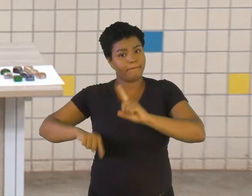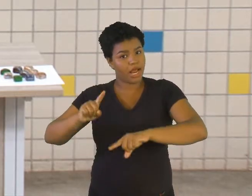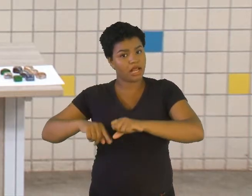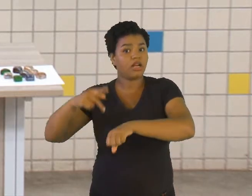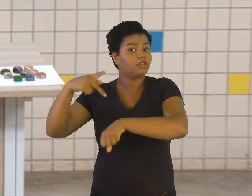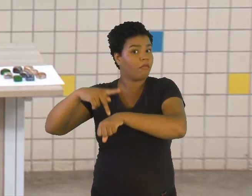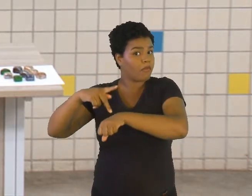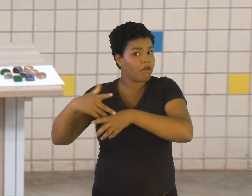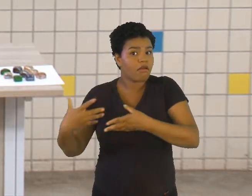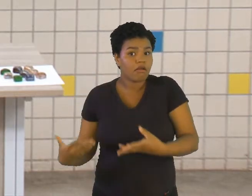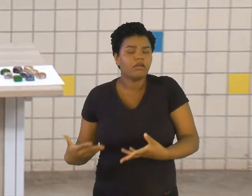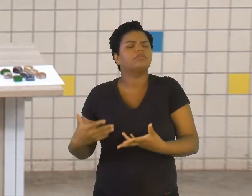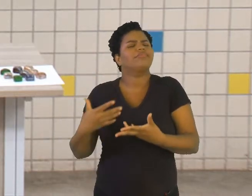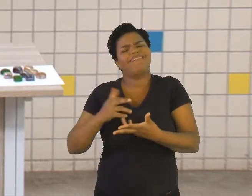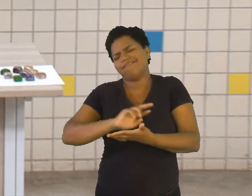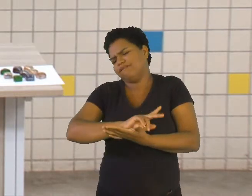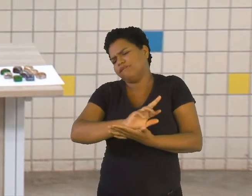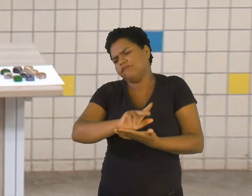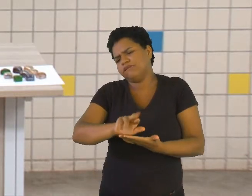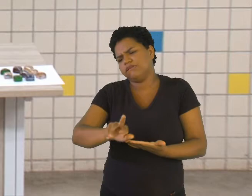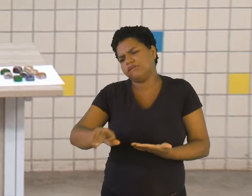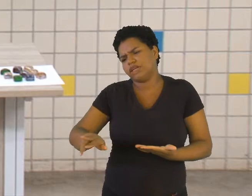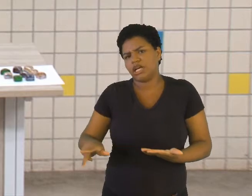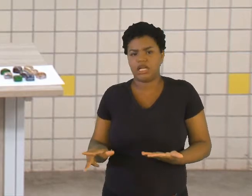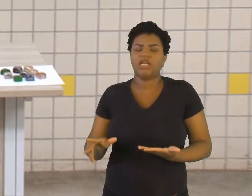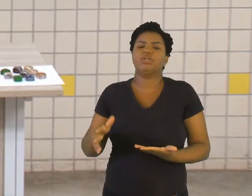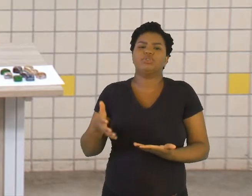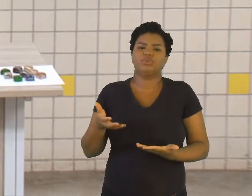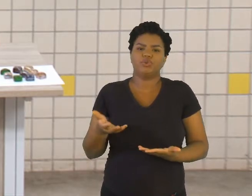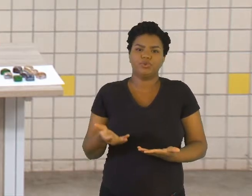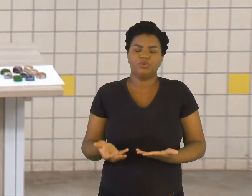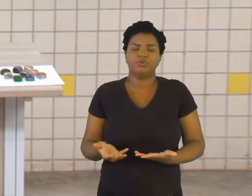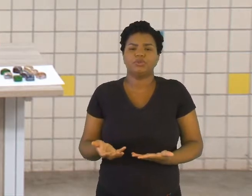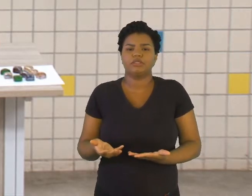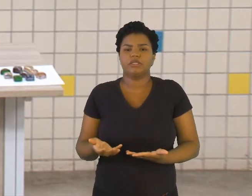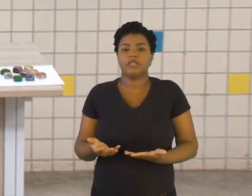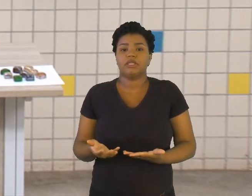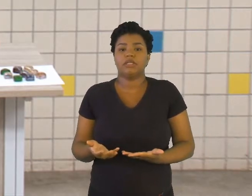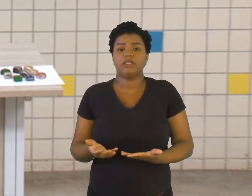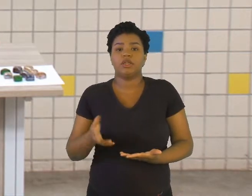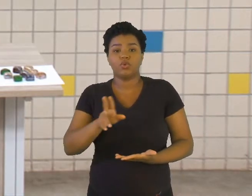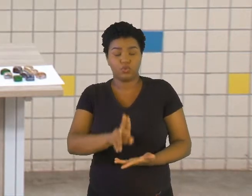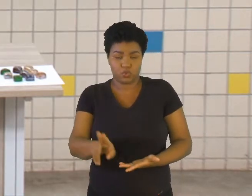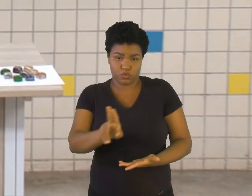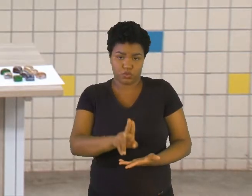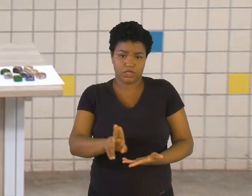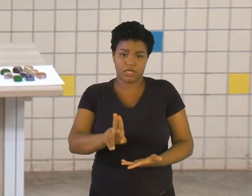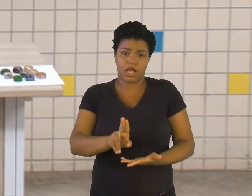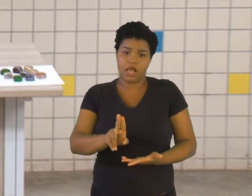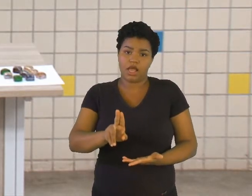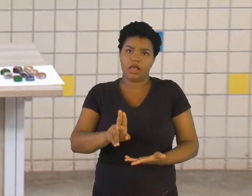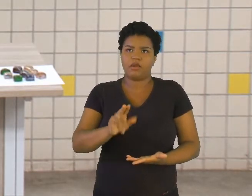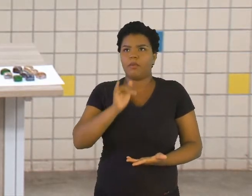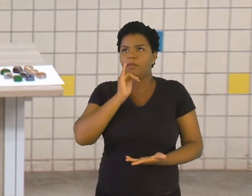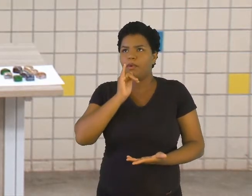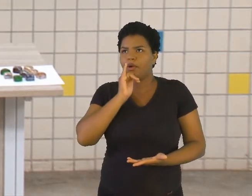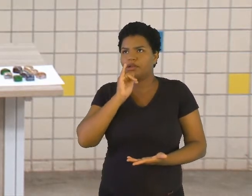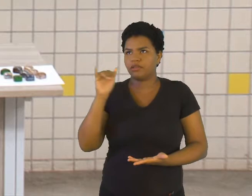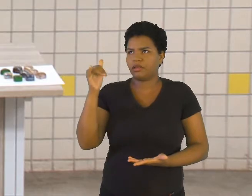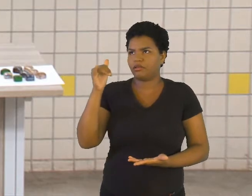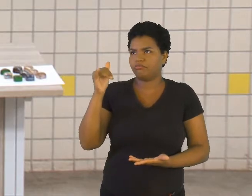materiais de pedras e entre outros, muitos meios no qual é usado como